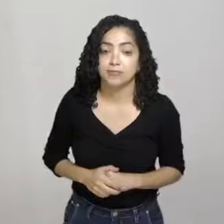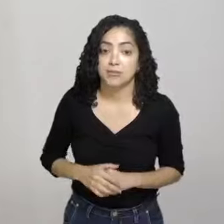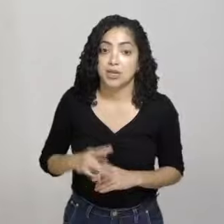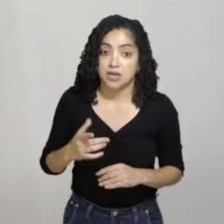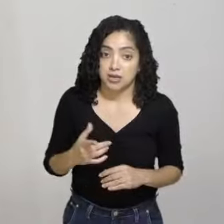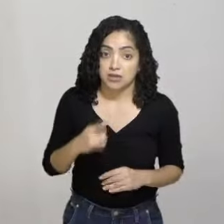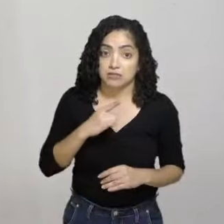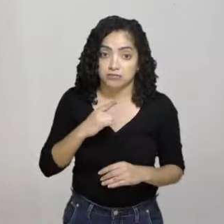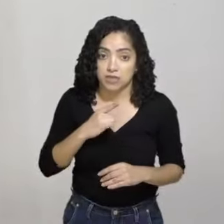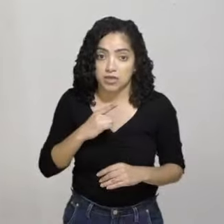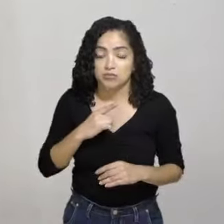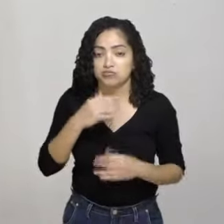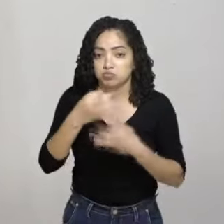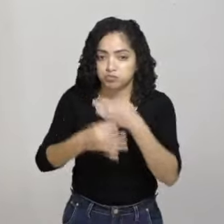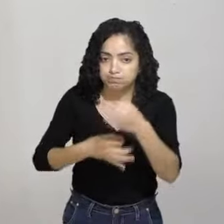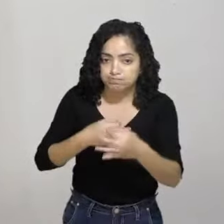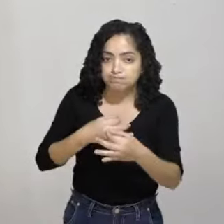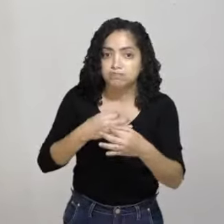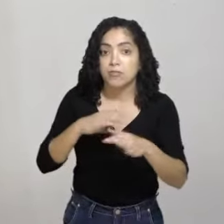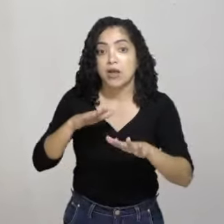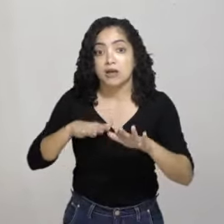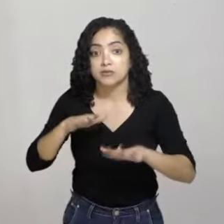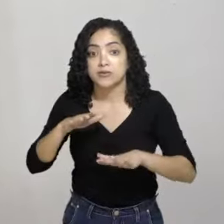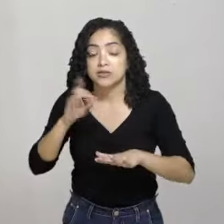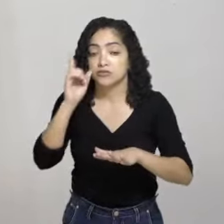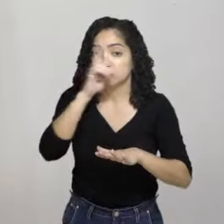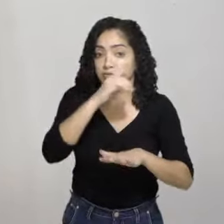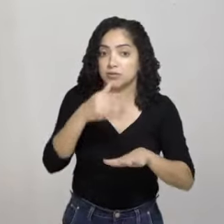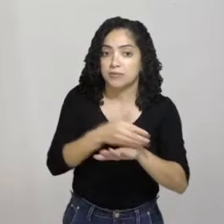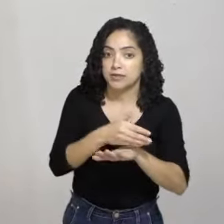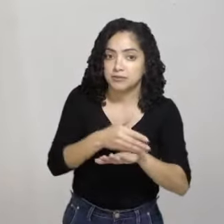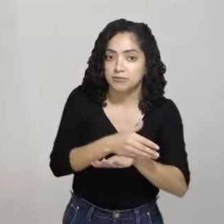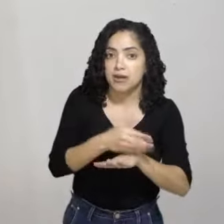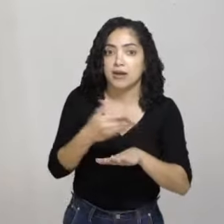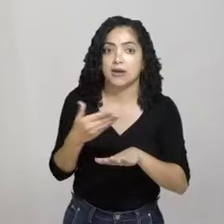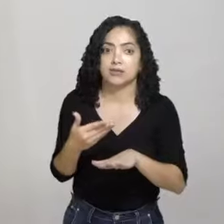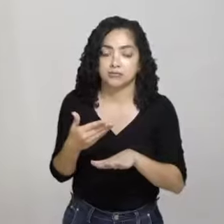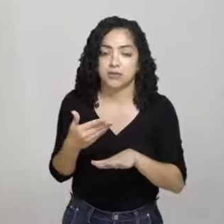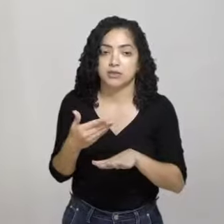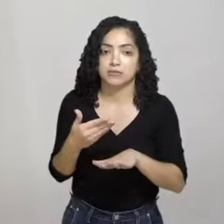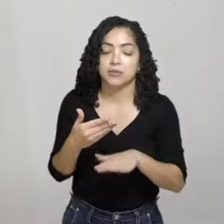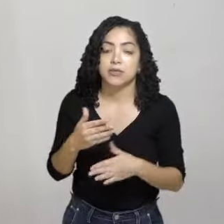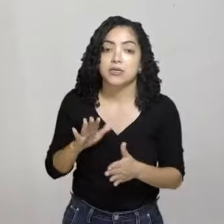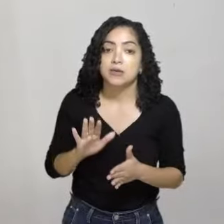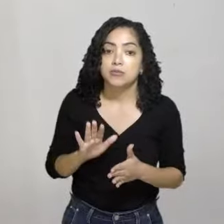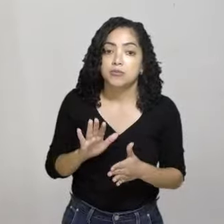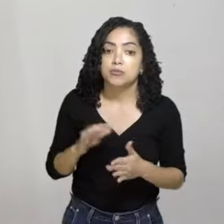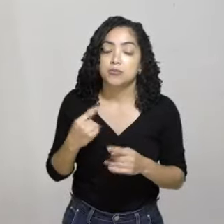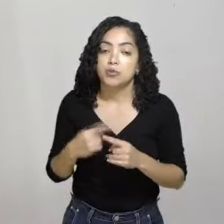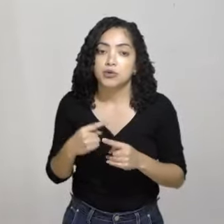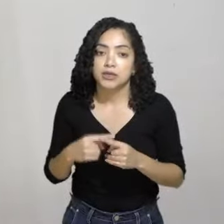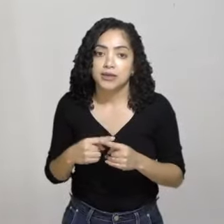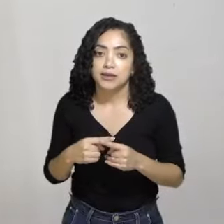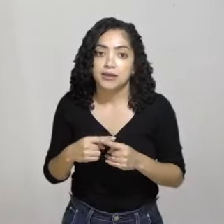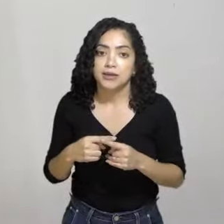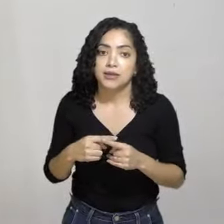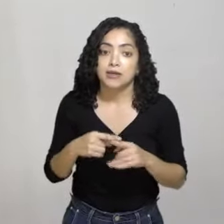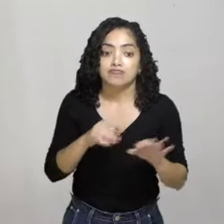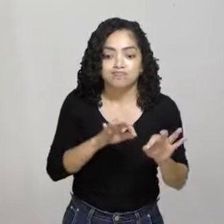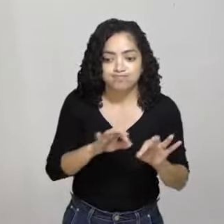minhas colocações, com dificuldade, né, de participar do processo efetivamente, por conta de não participar